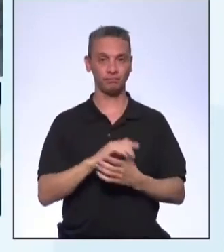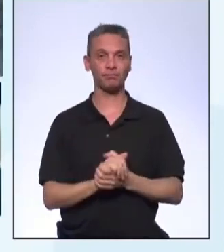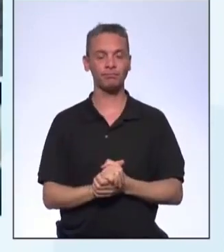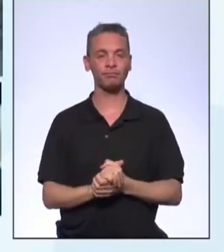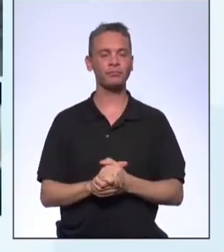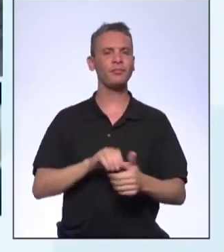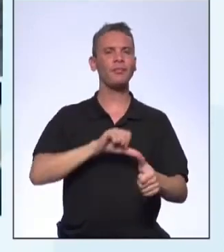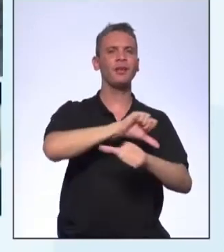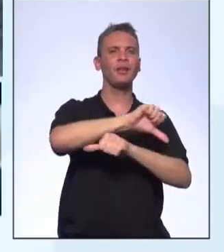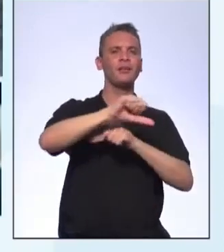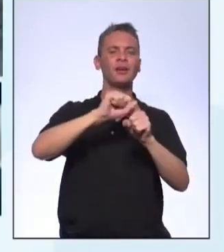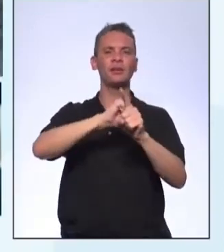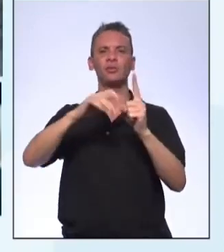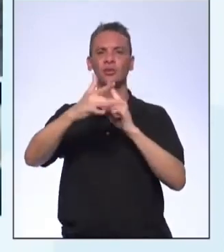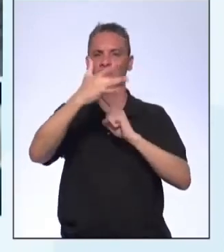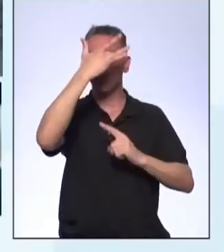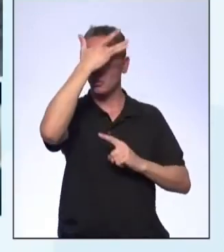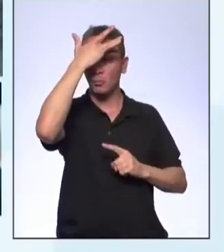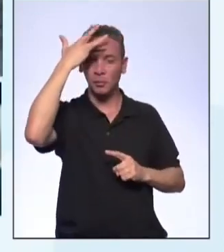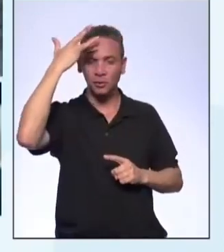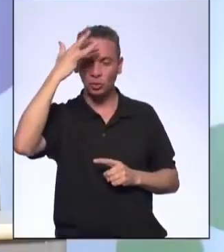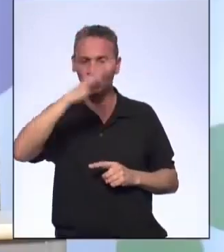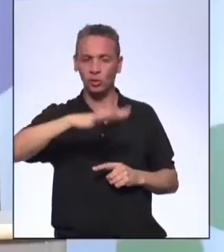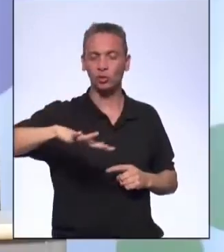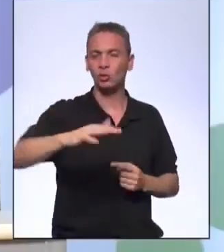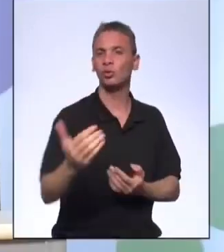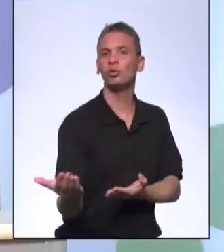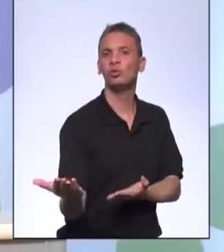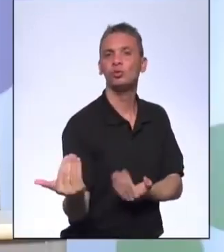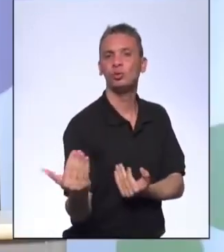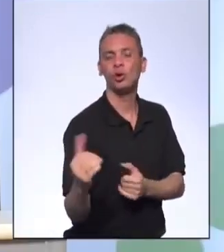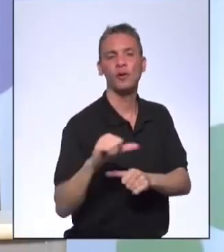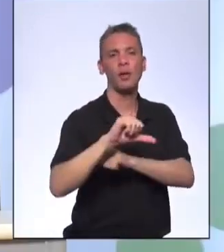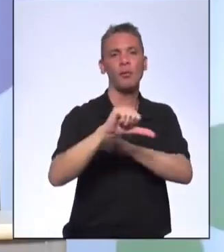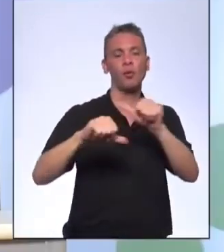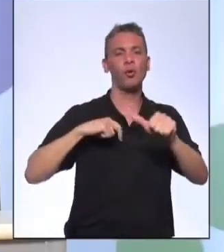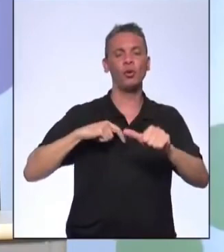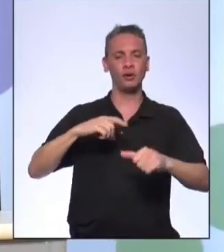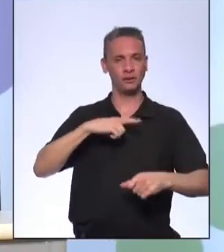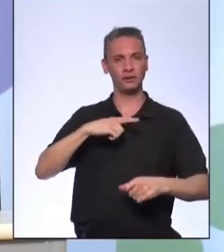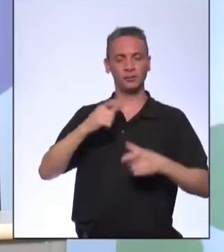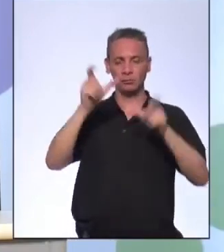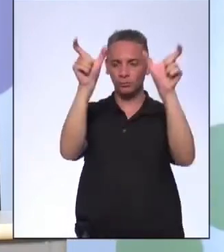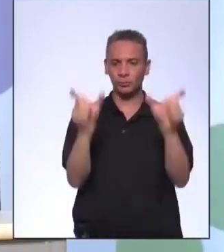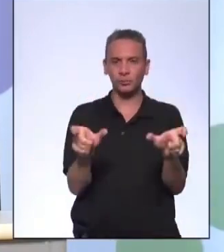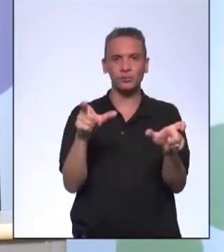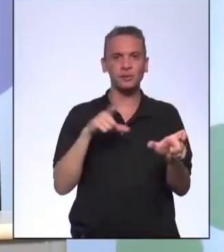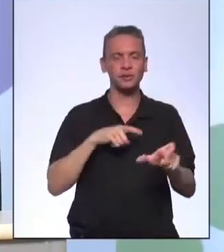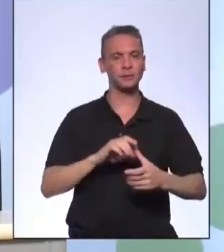sociais repercutem no universo do adolescente de uma maneira muito profunda.